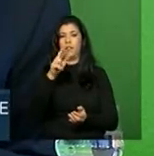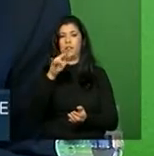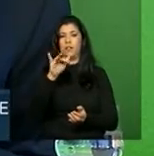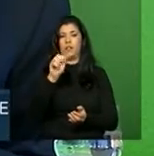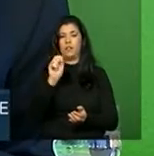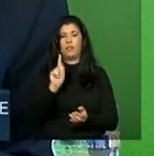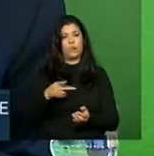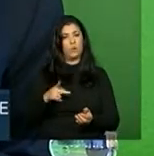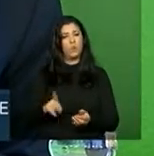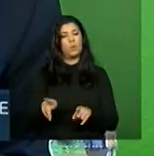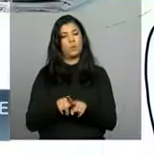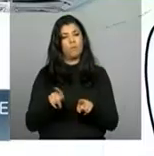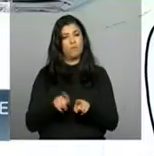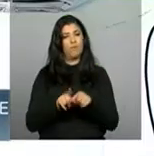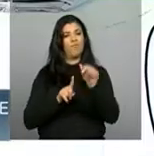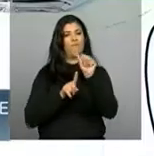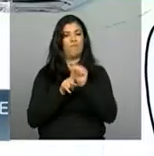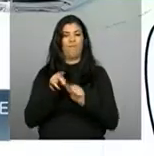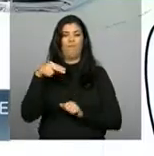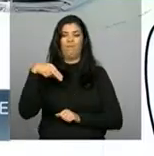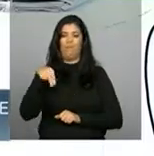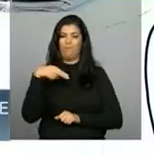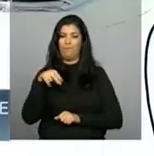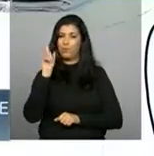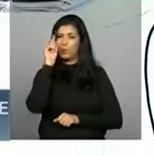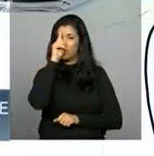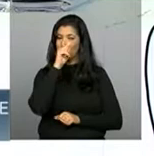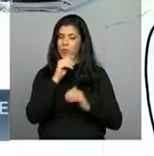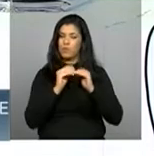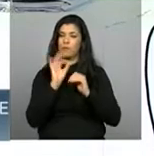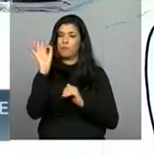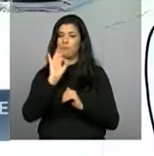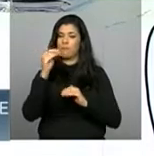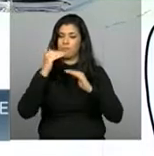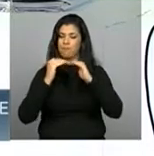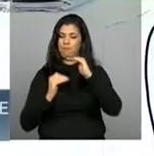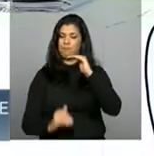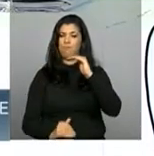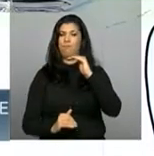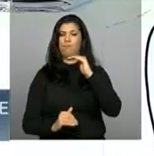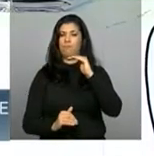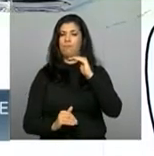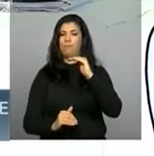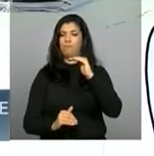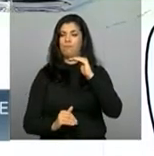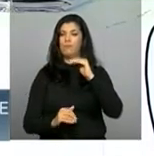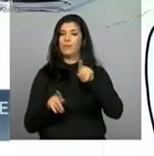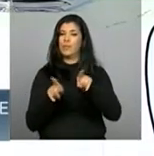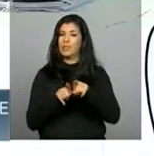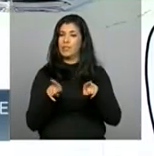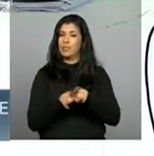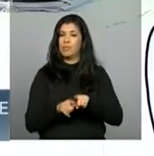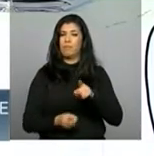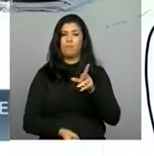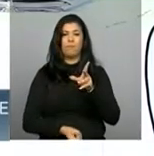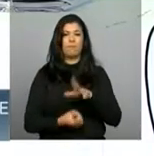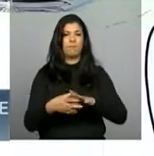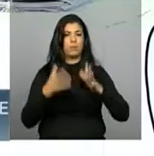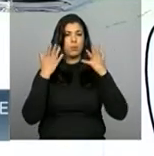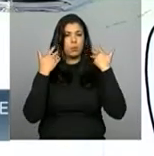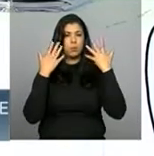Novembro nós e também um mês bem abaixo da média e muito calor